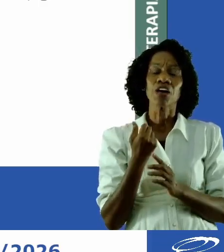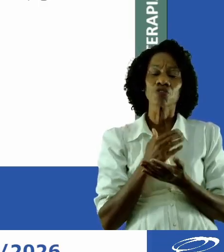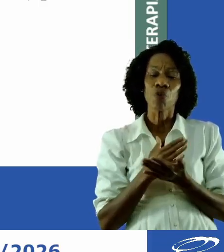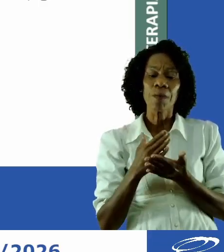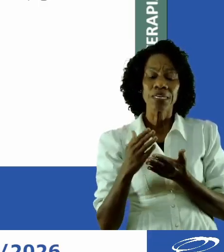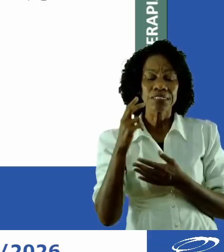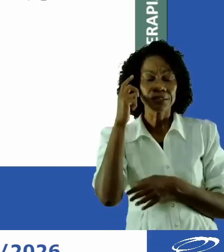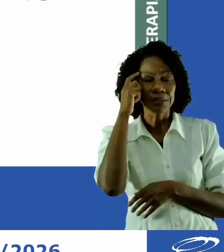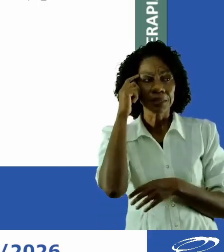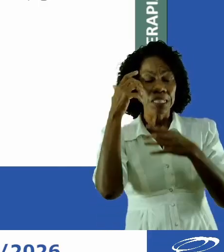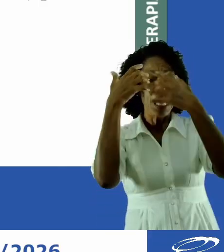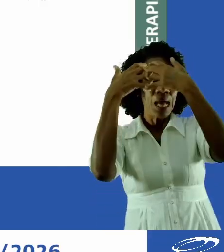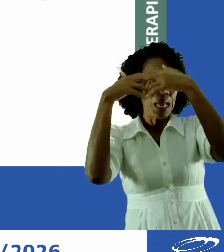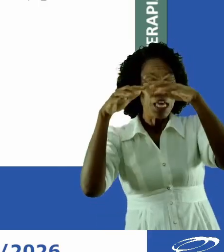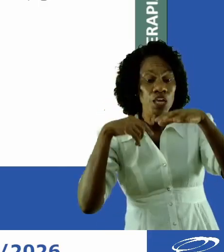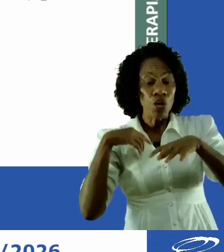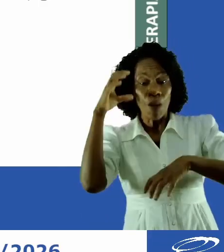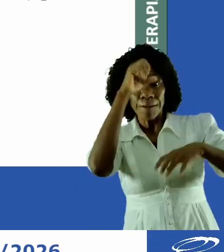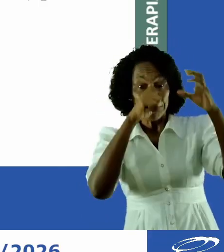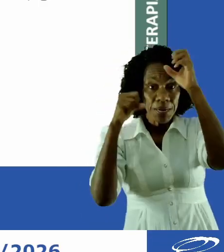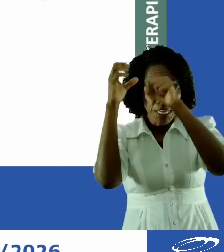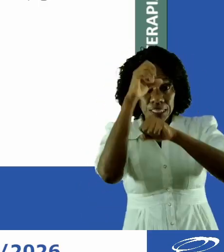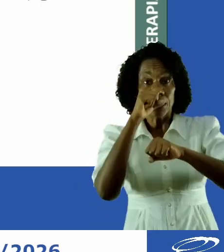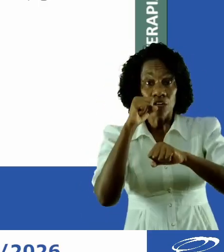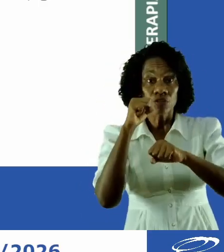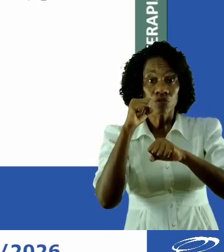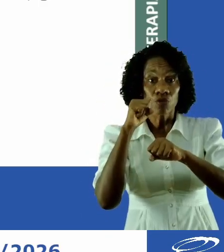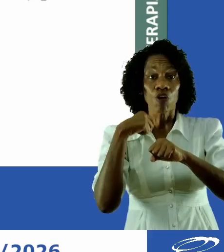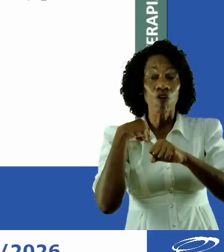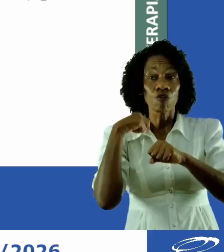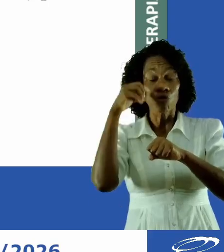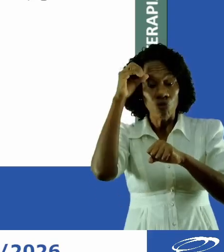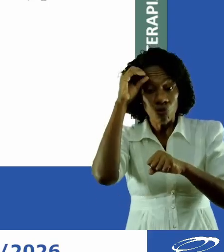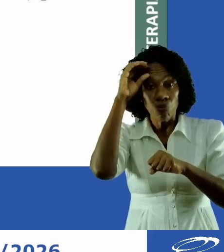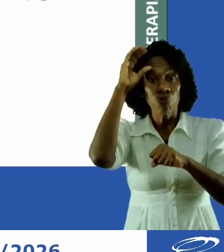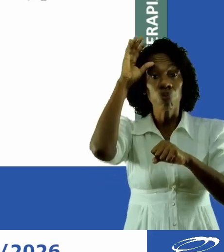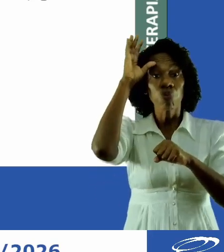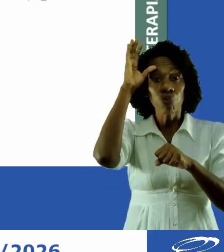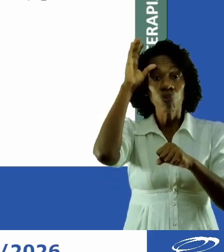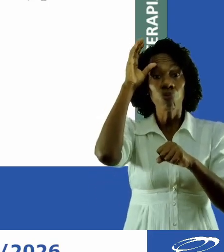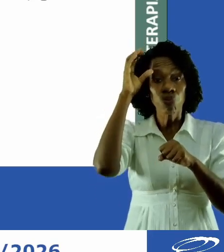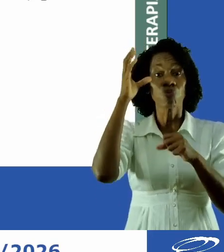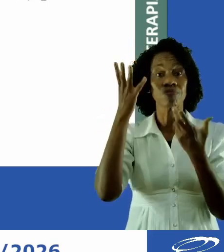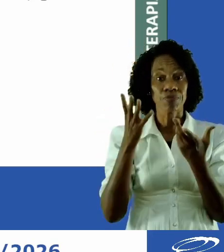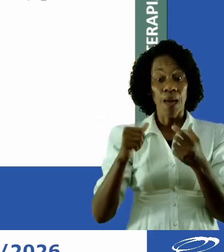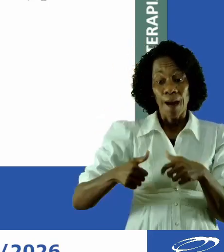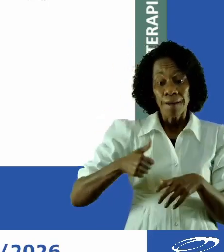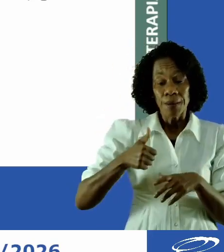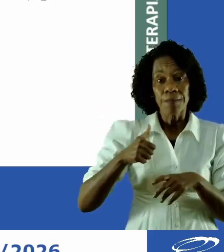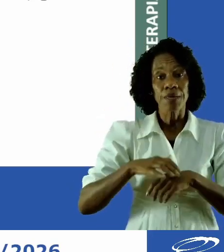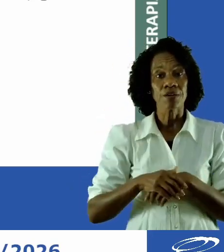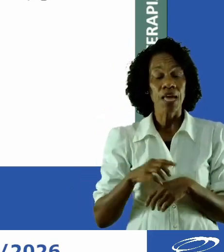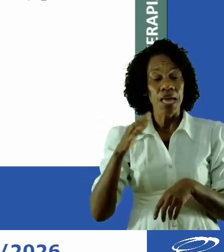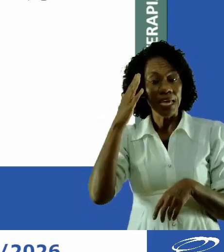pensamento. Enquanto estamos aprendendo muitas coisas, vamos tendo noção crítica de várias características. A primeira, o tempo